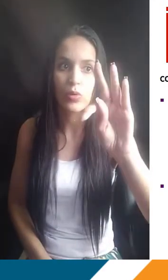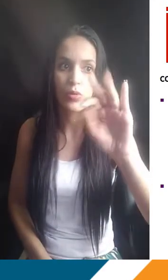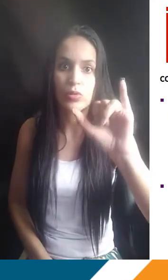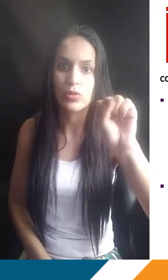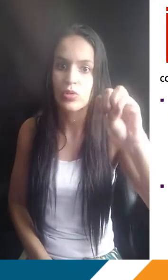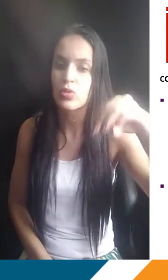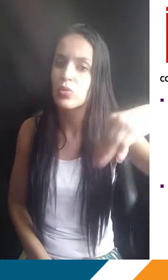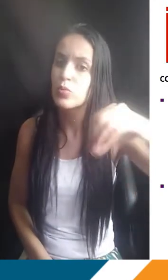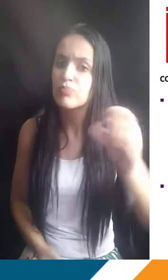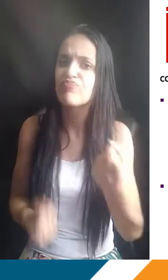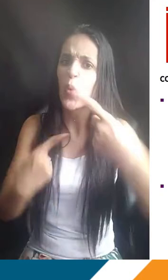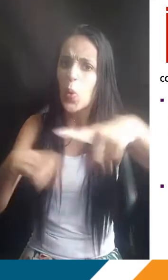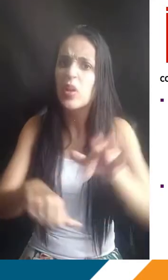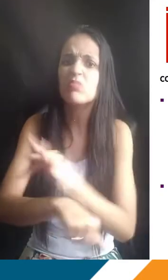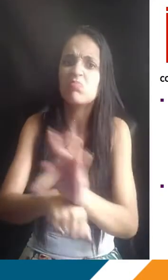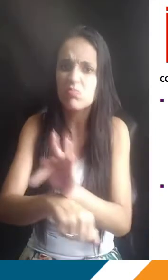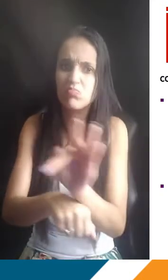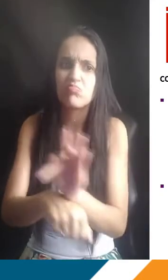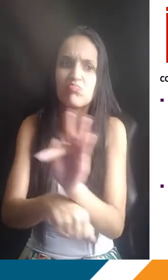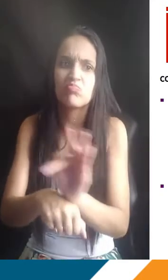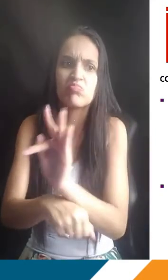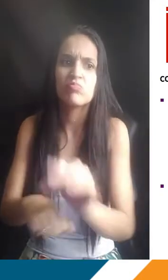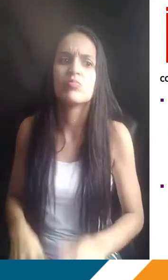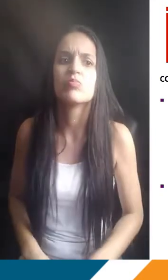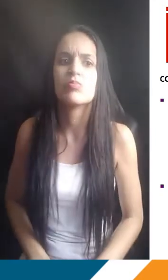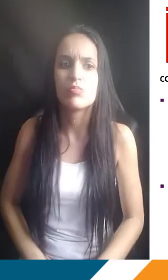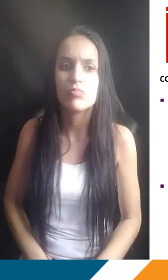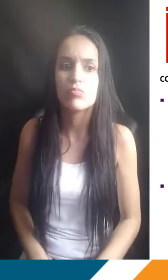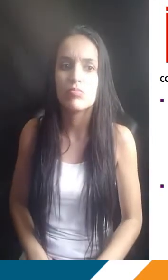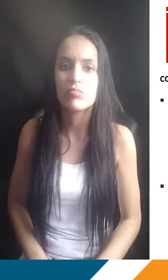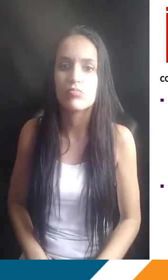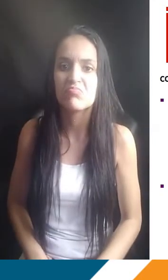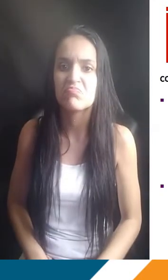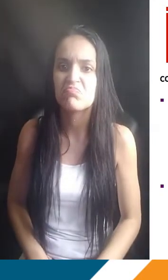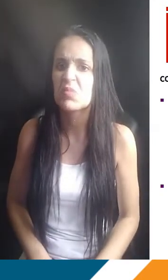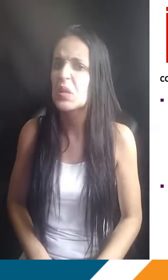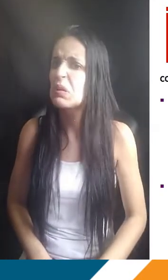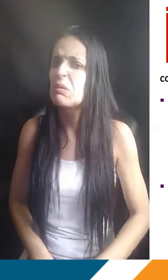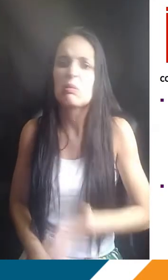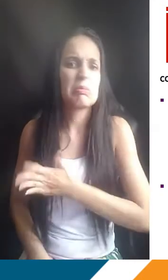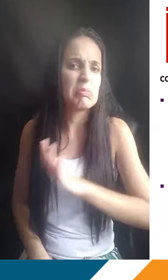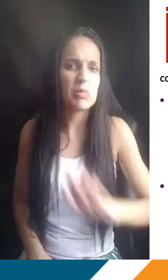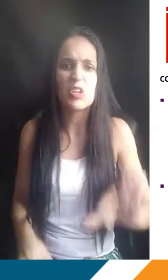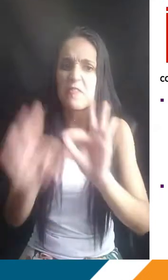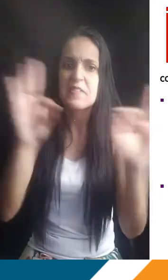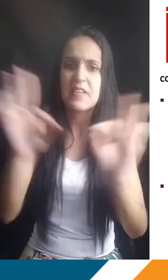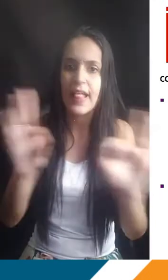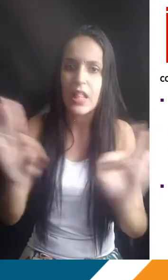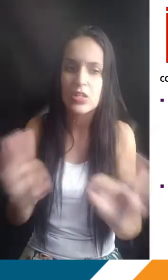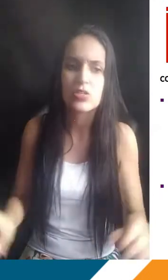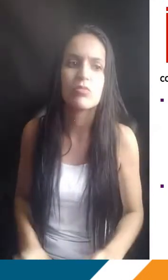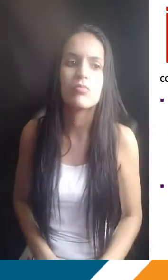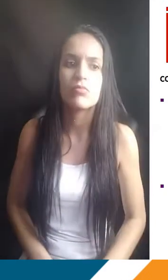ao formalismo da geração de 45, que nós acabamos de ver, vai ter como característica também a destruição do verso e